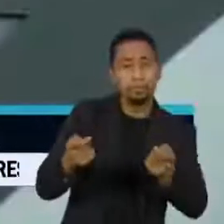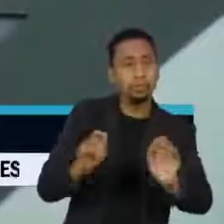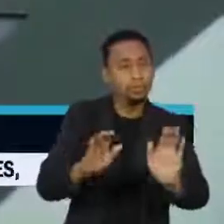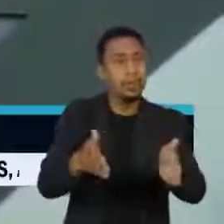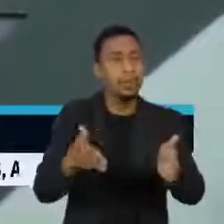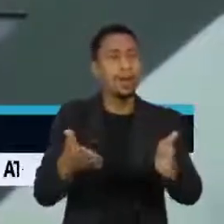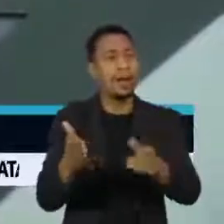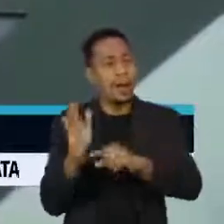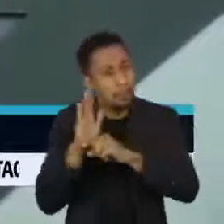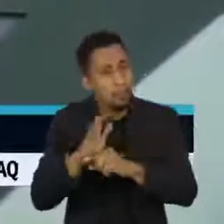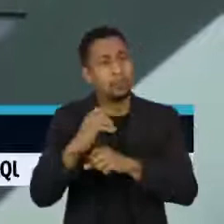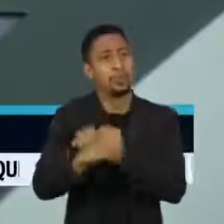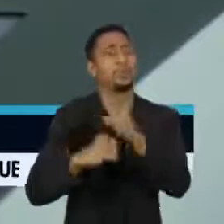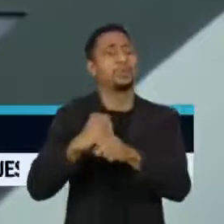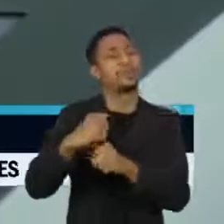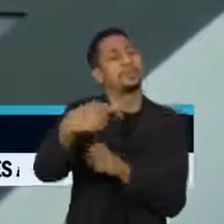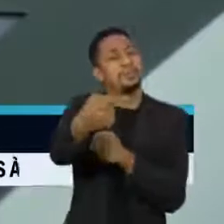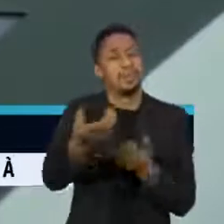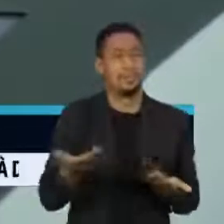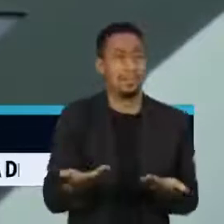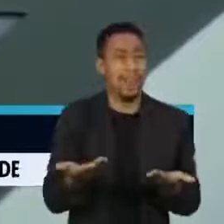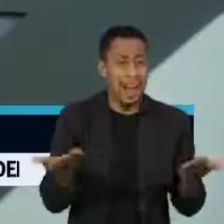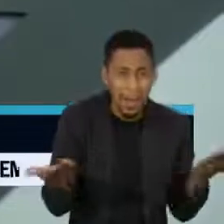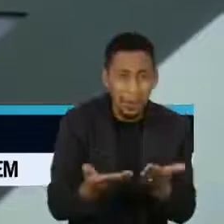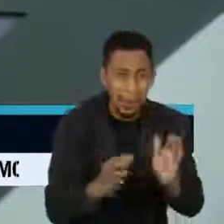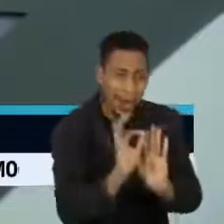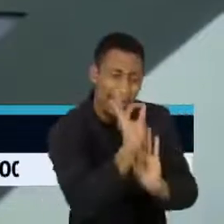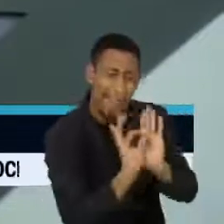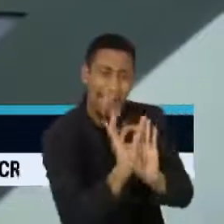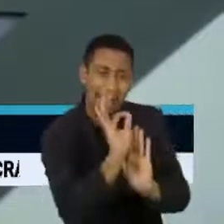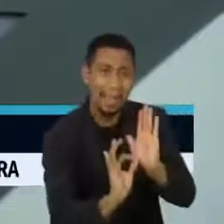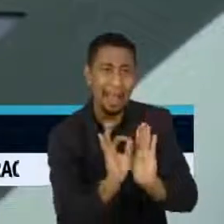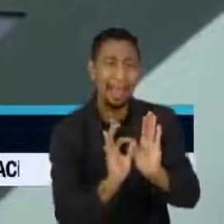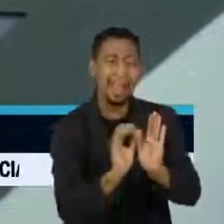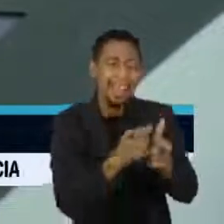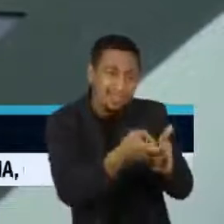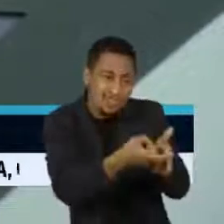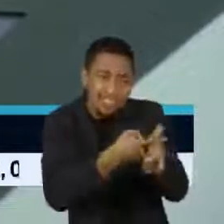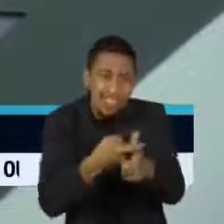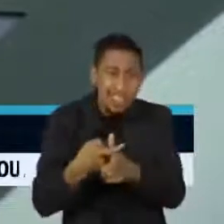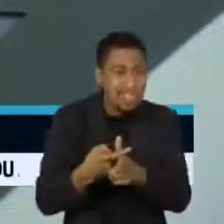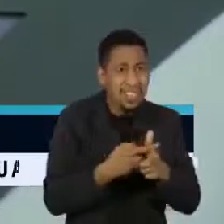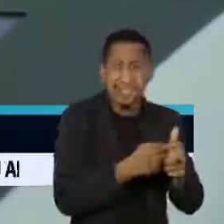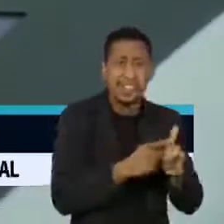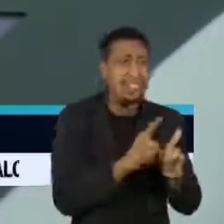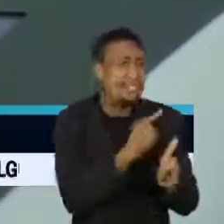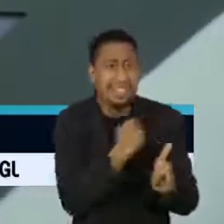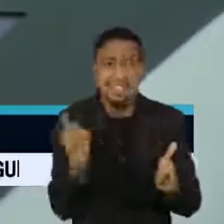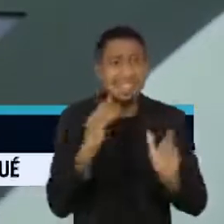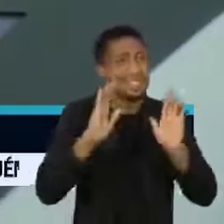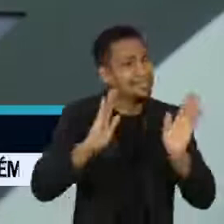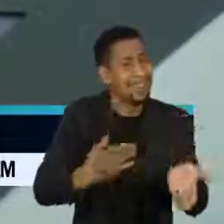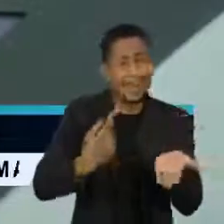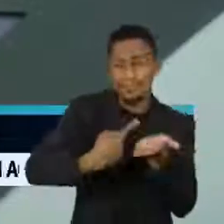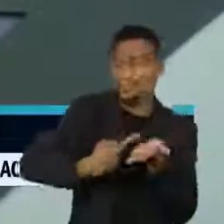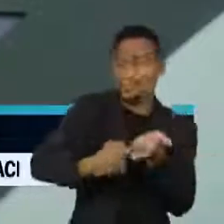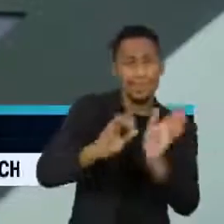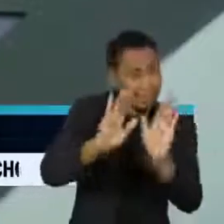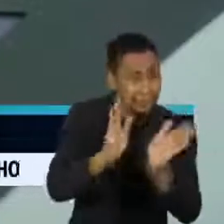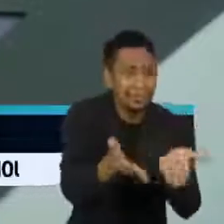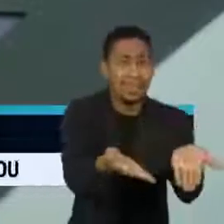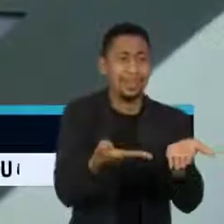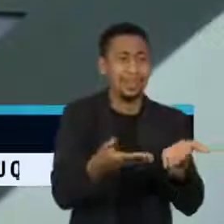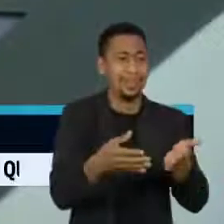não há necessidade por exemplo se mexer com precatório precatório é o que são dívidas já vencidas negociadas e indo até o limite